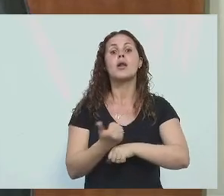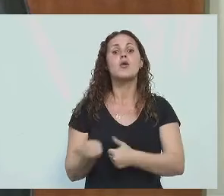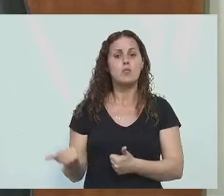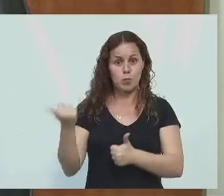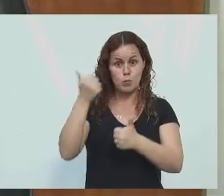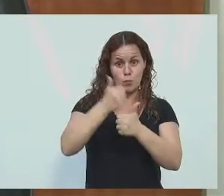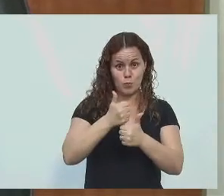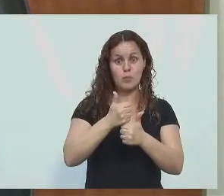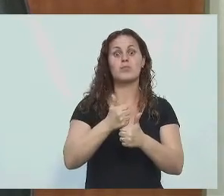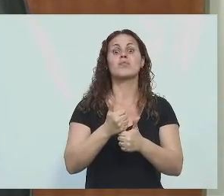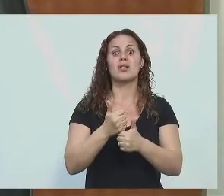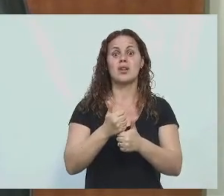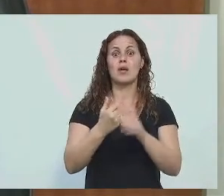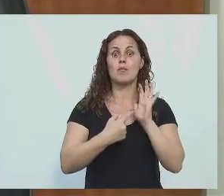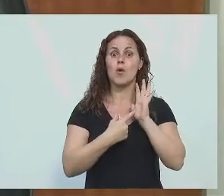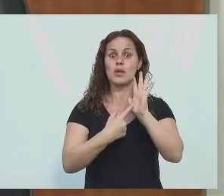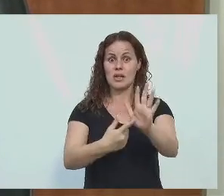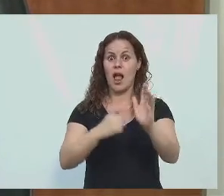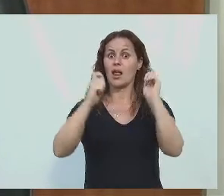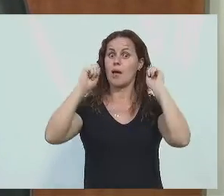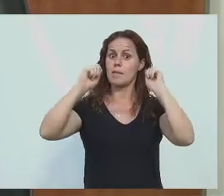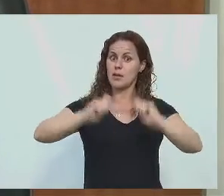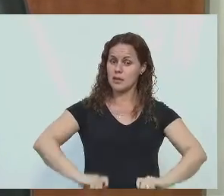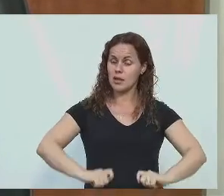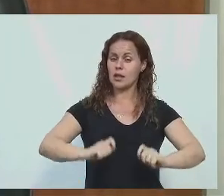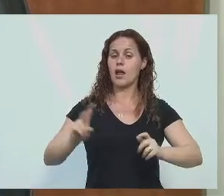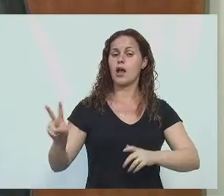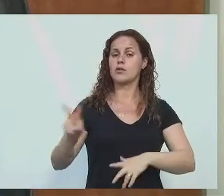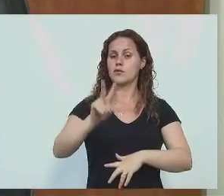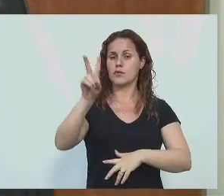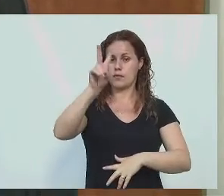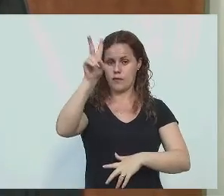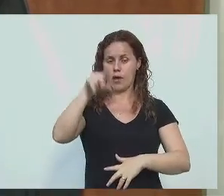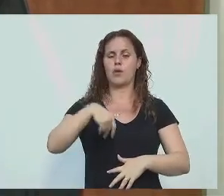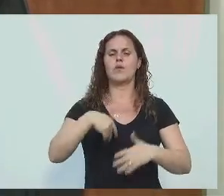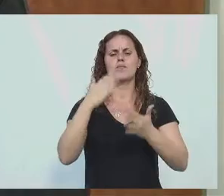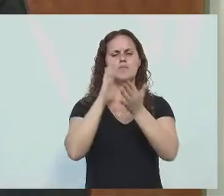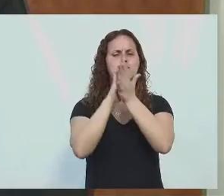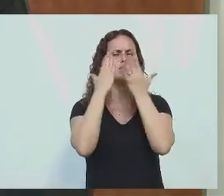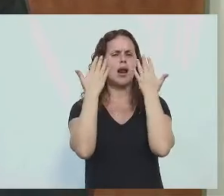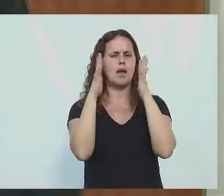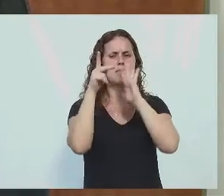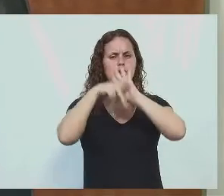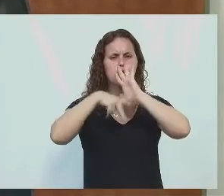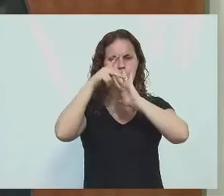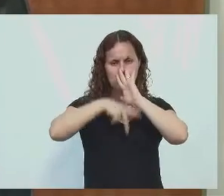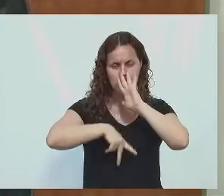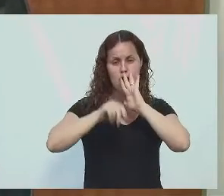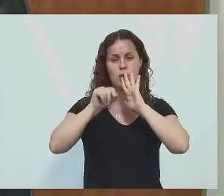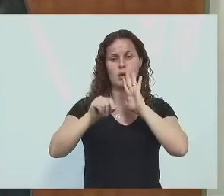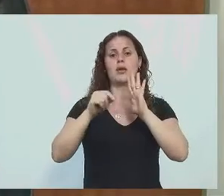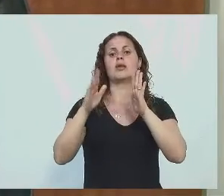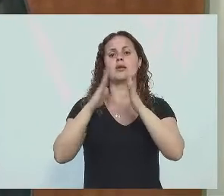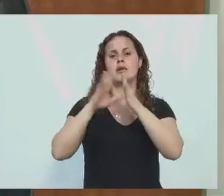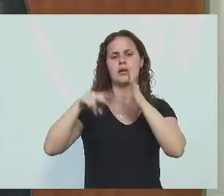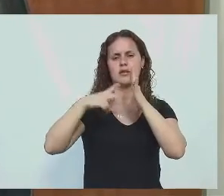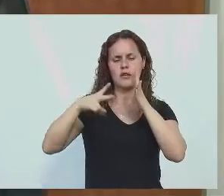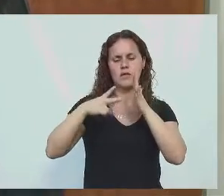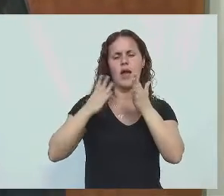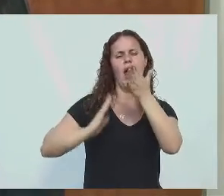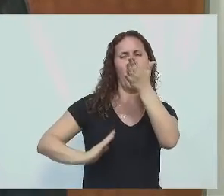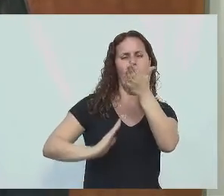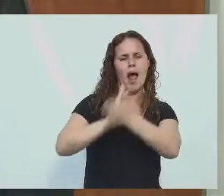sua capacidade, seu valor. Então, parabéns, né, pelo projeto. Eu tenho certeza absoluta que essa casa vai aprovar de forma unânime,